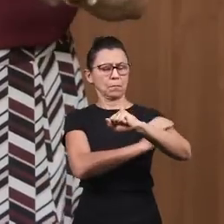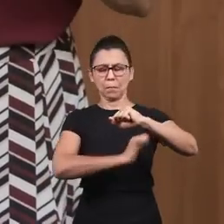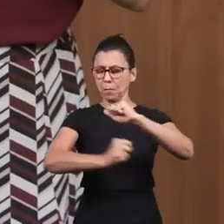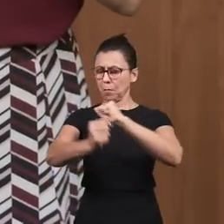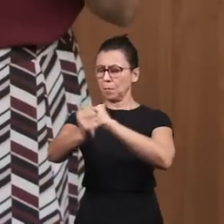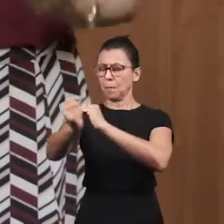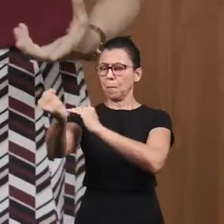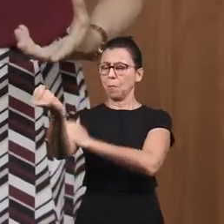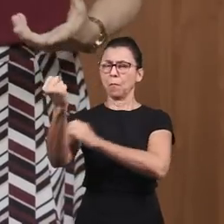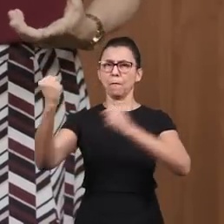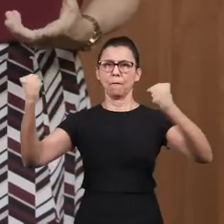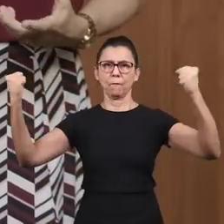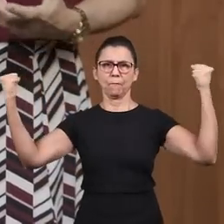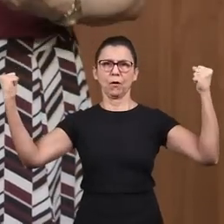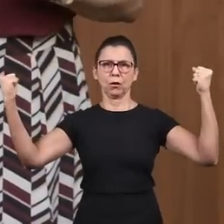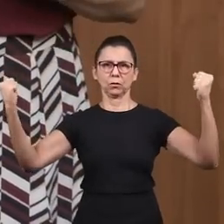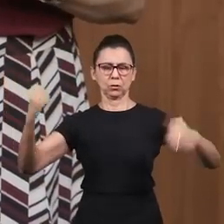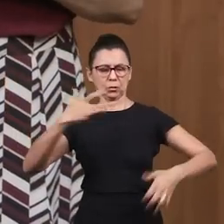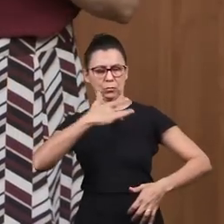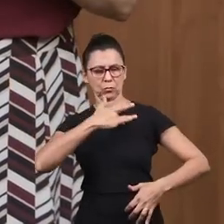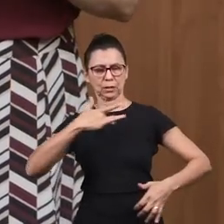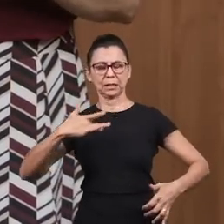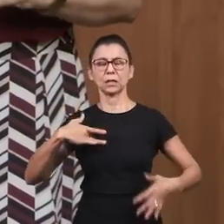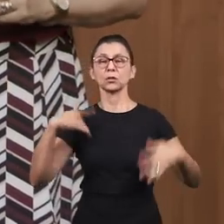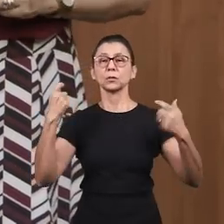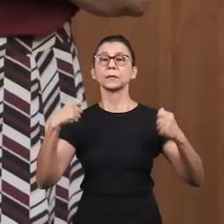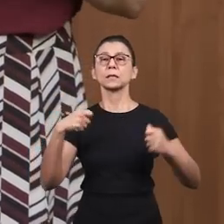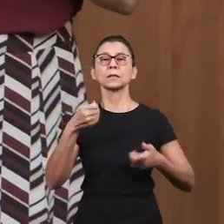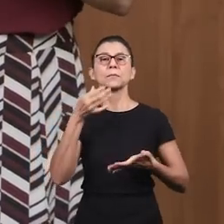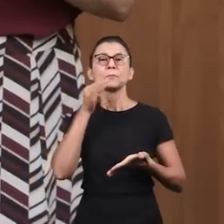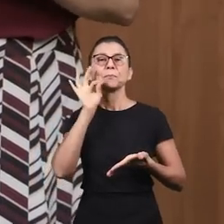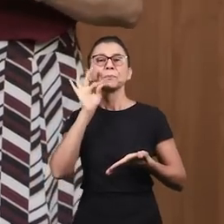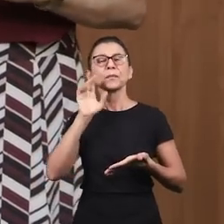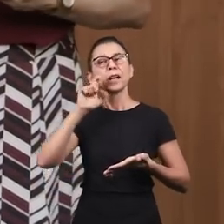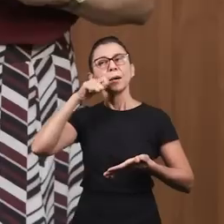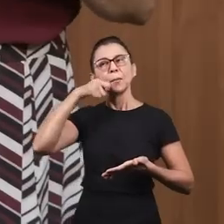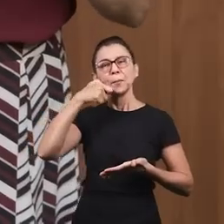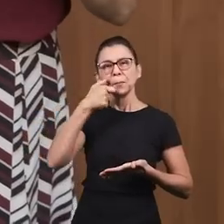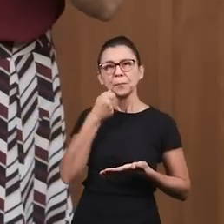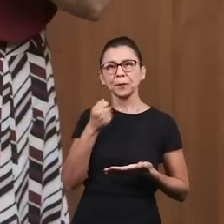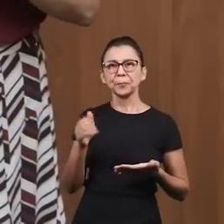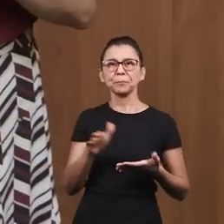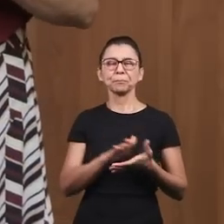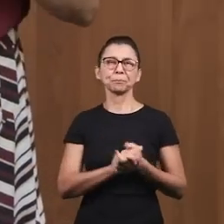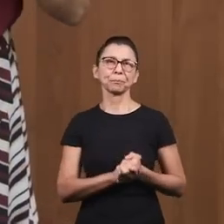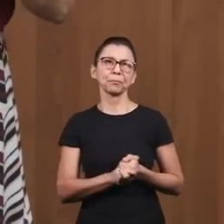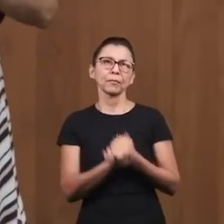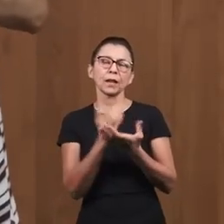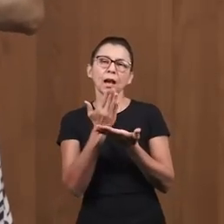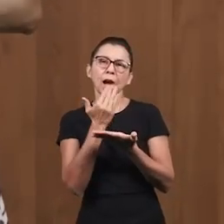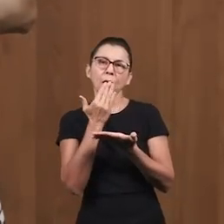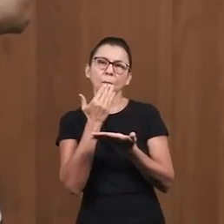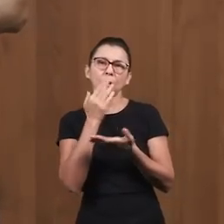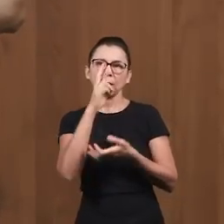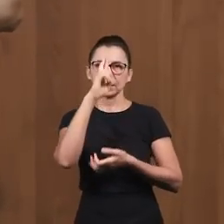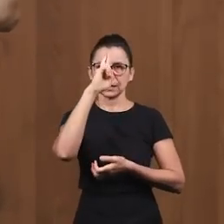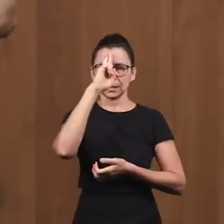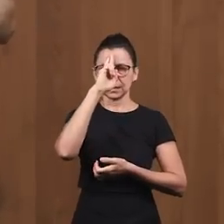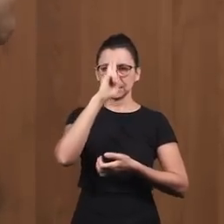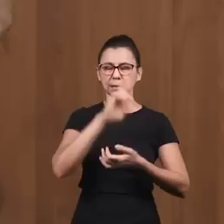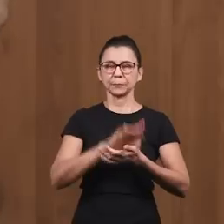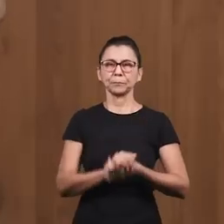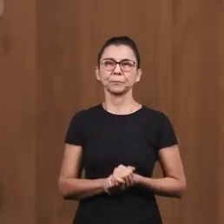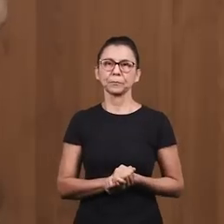forte, saudável? A gente toma café, a gente almoça, lancha, a gente